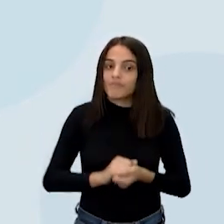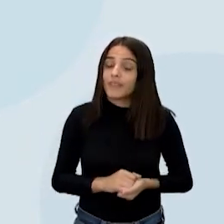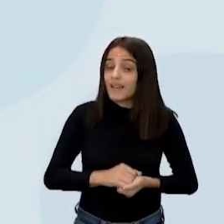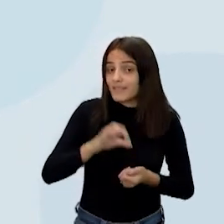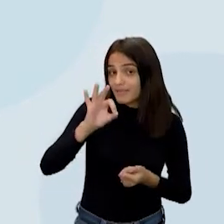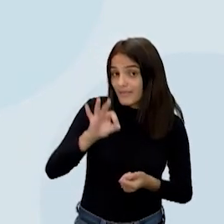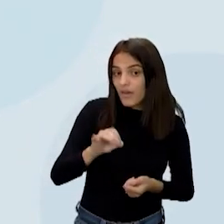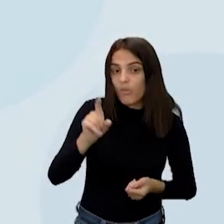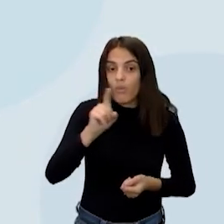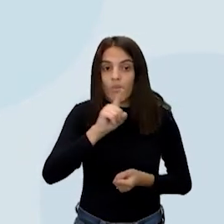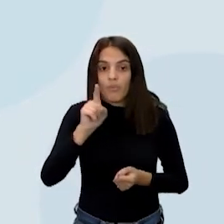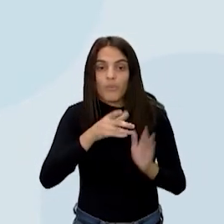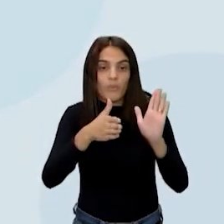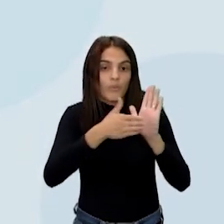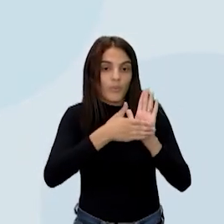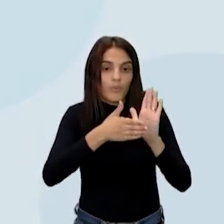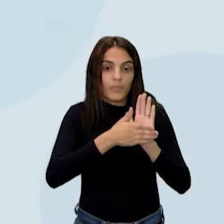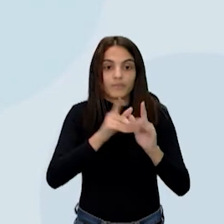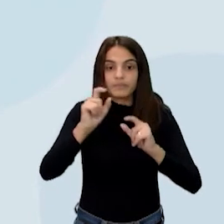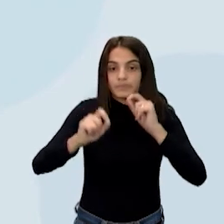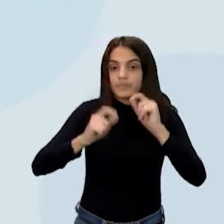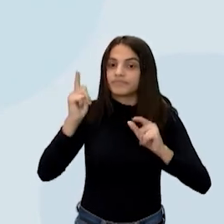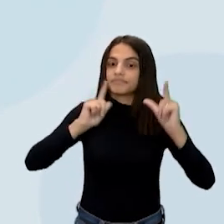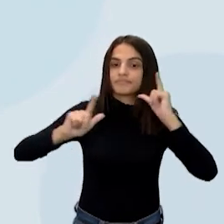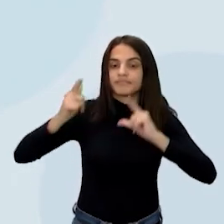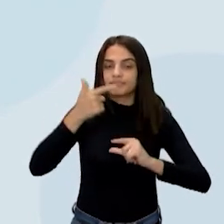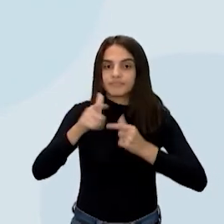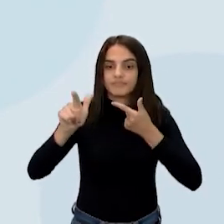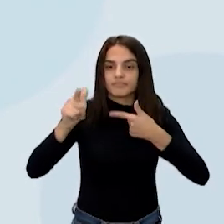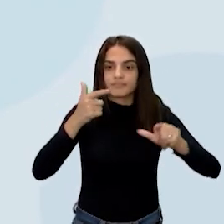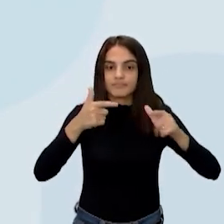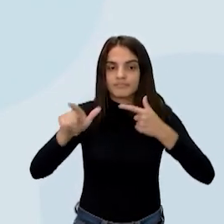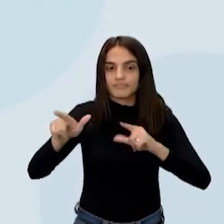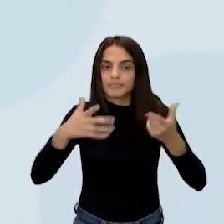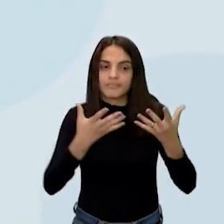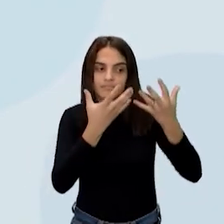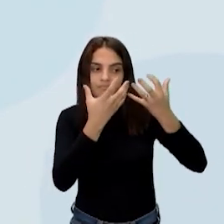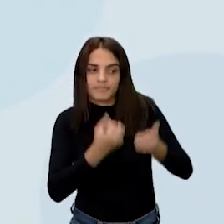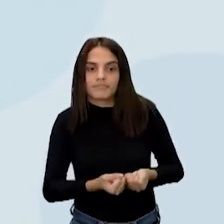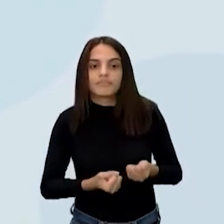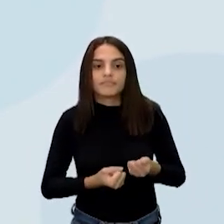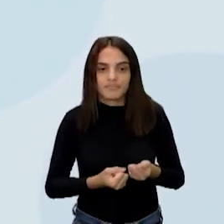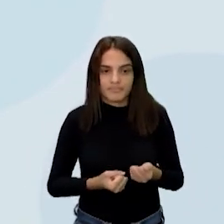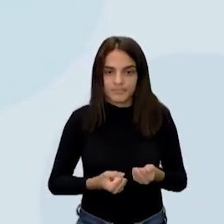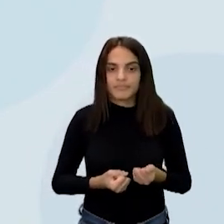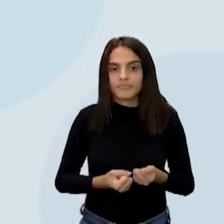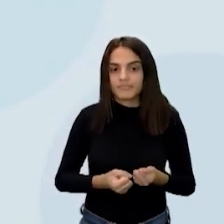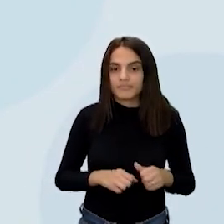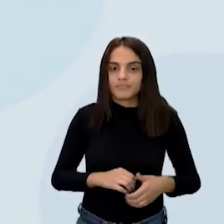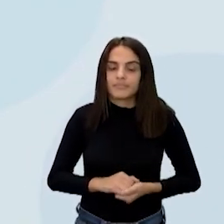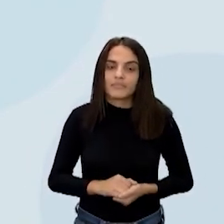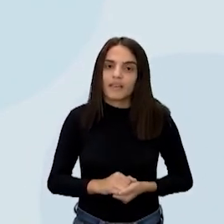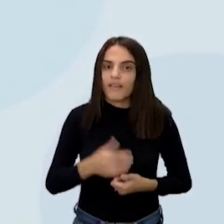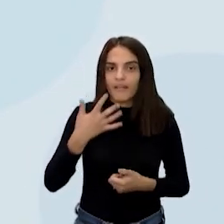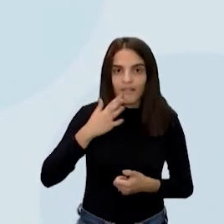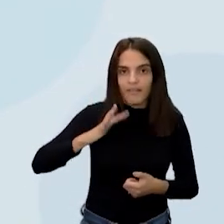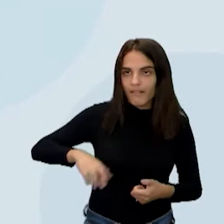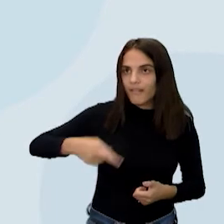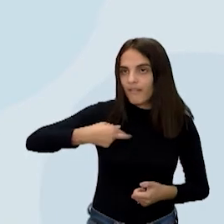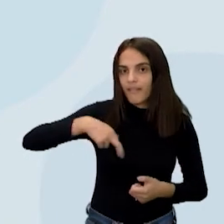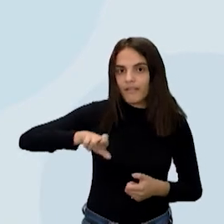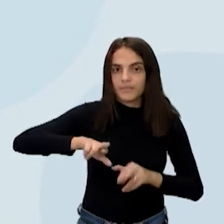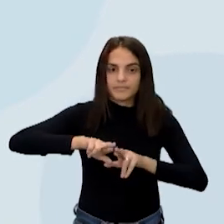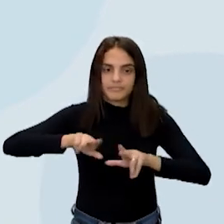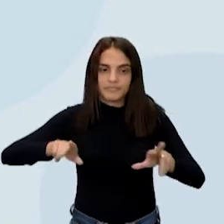não, com o propósito de conseguir que outros indivíduos adotem certas linhas de conduta, teoria ou